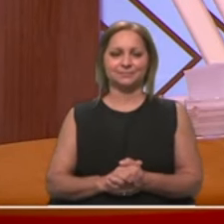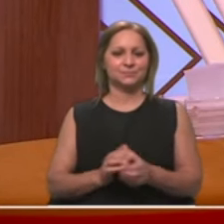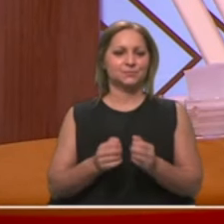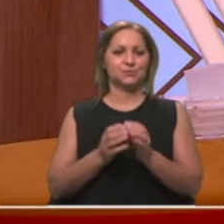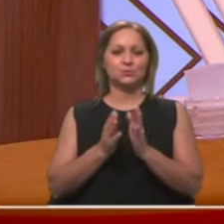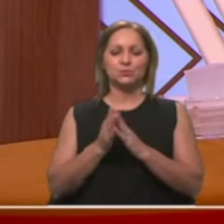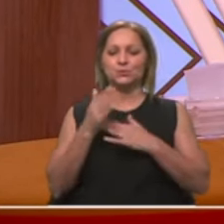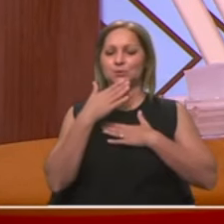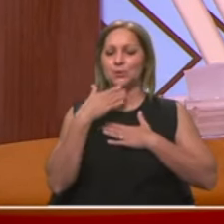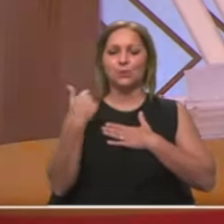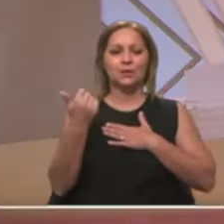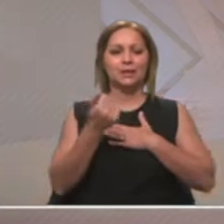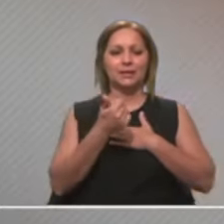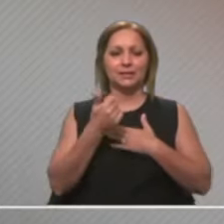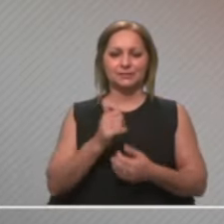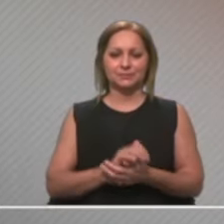lindo.